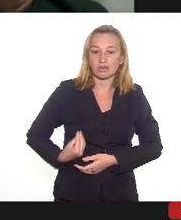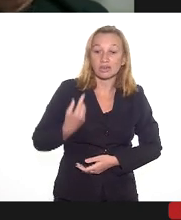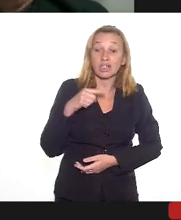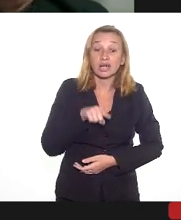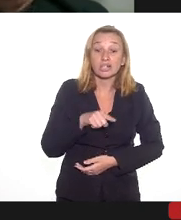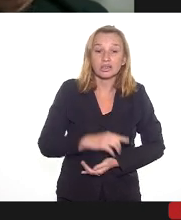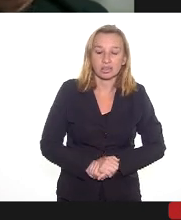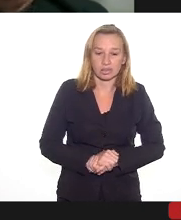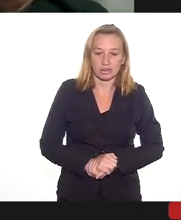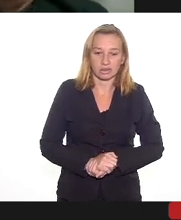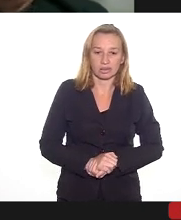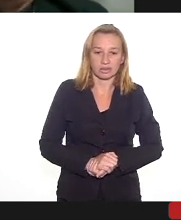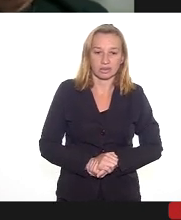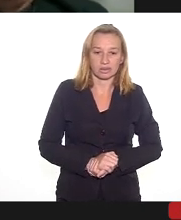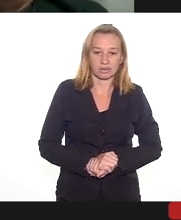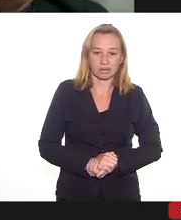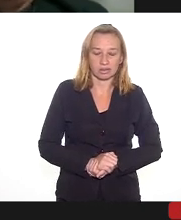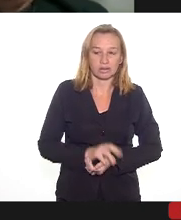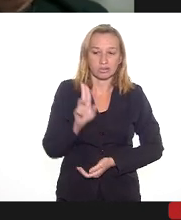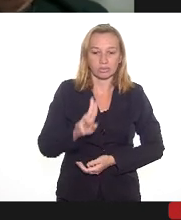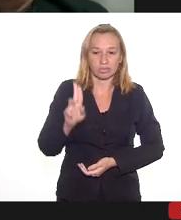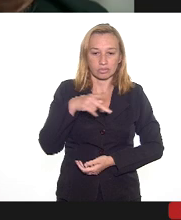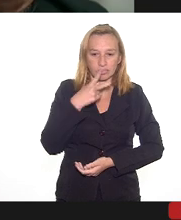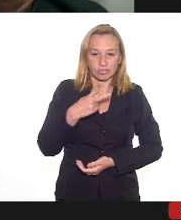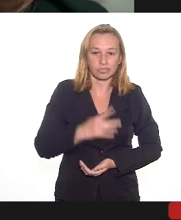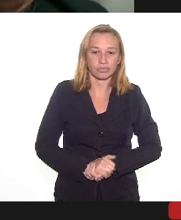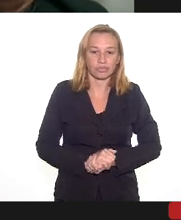não? Fazer uso da palavra.